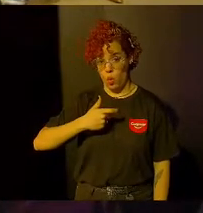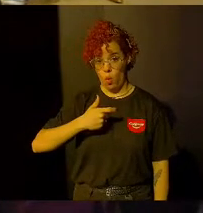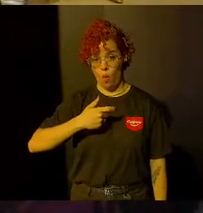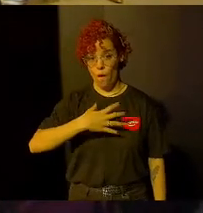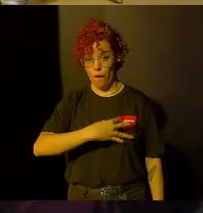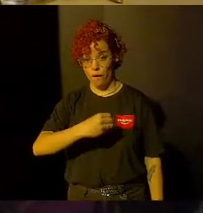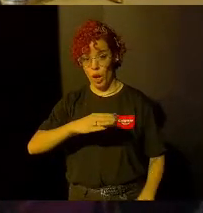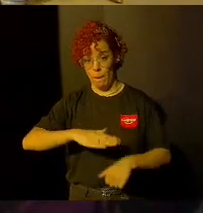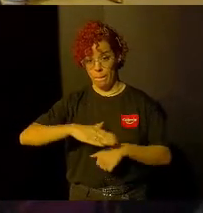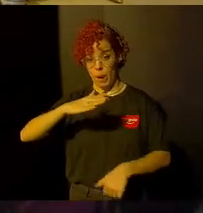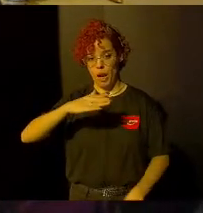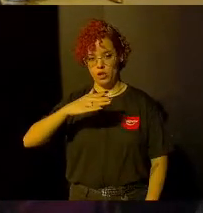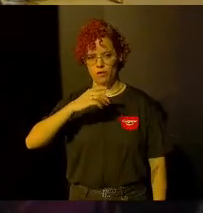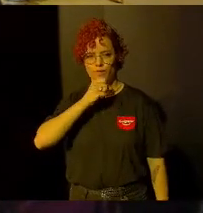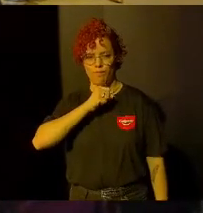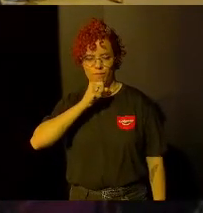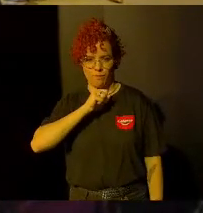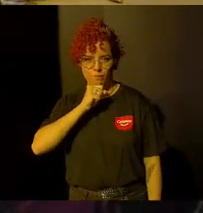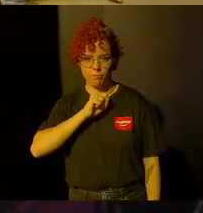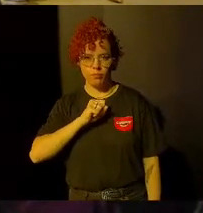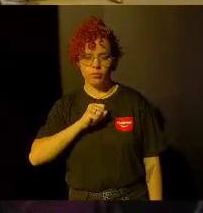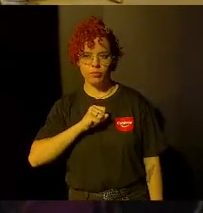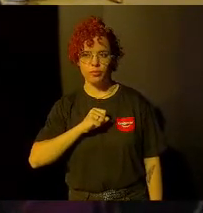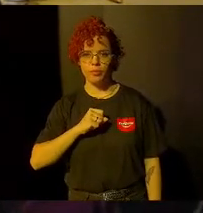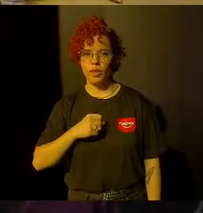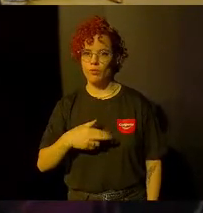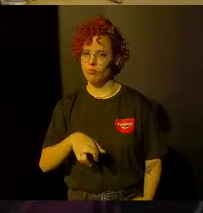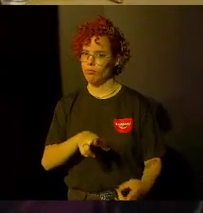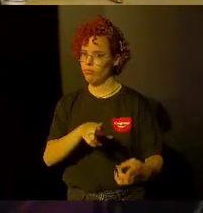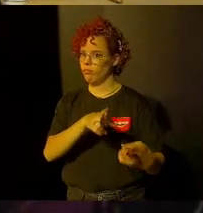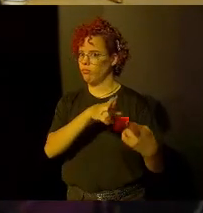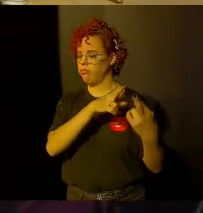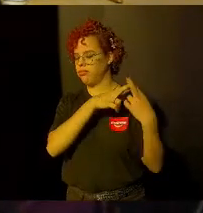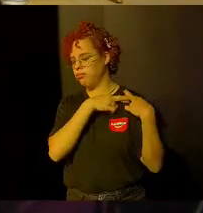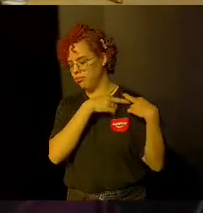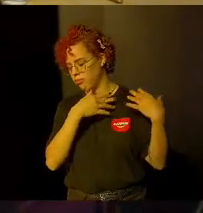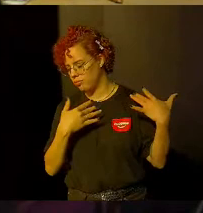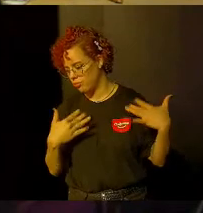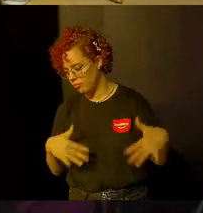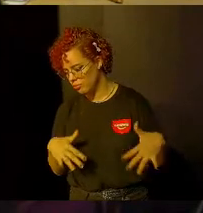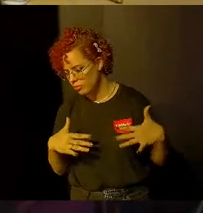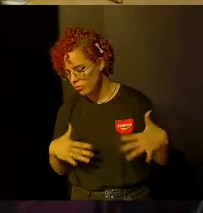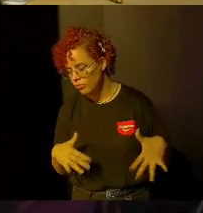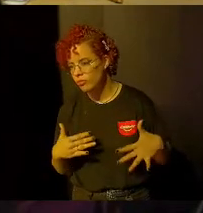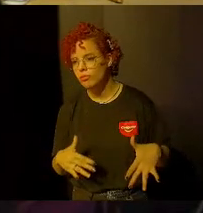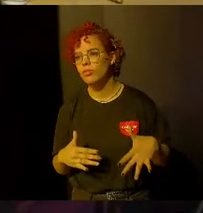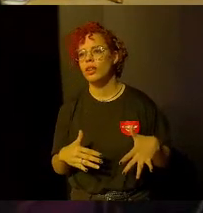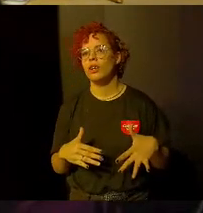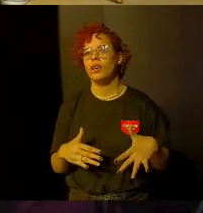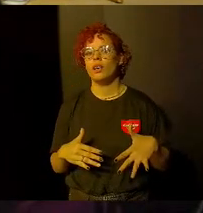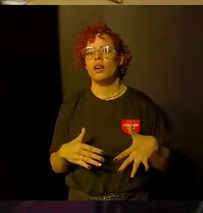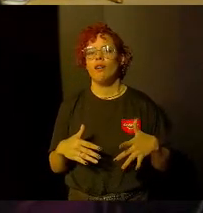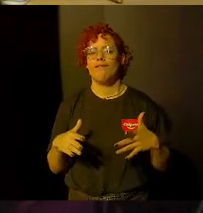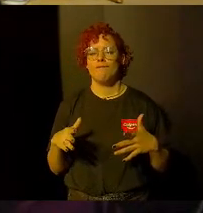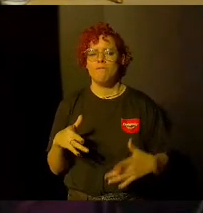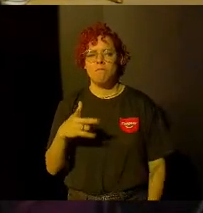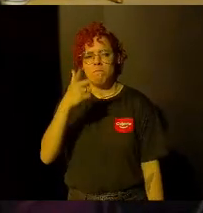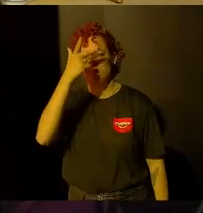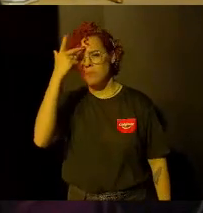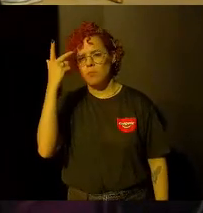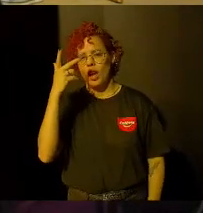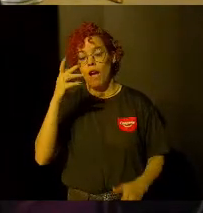e isso é uma enorme responsabilidade Numa família de classe média baixa pobre